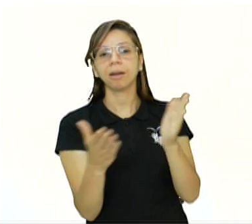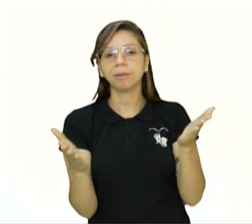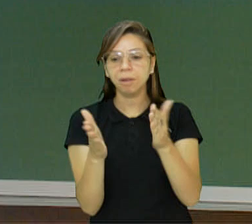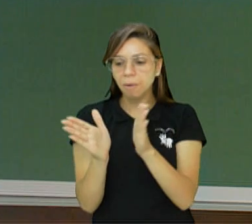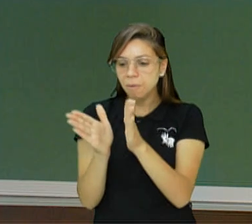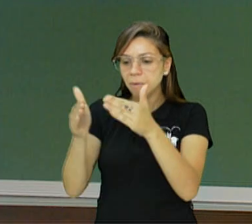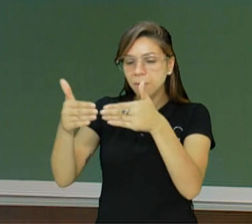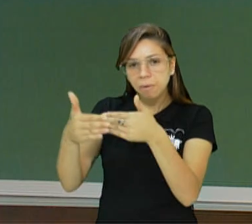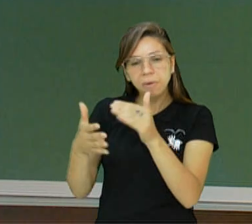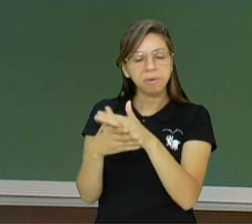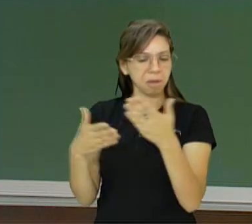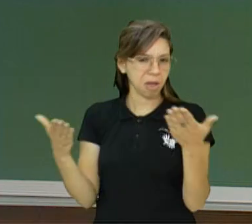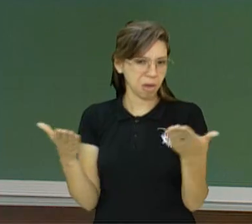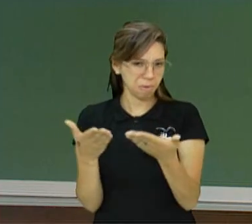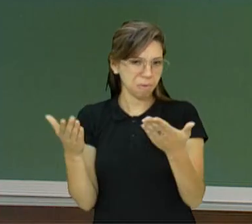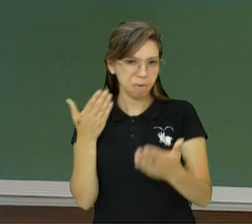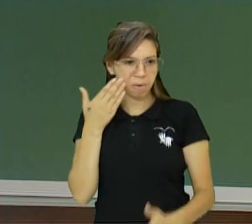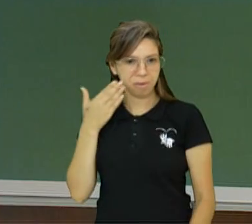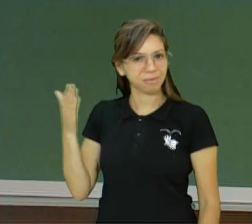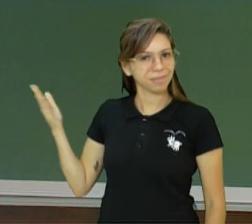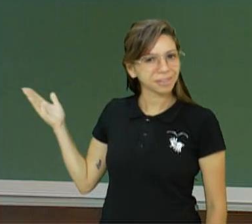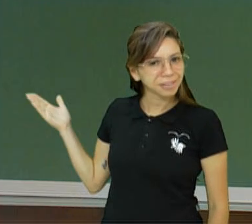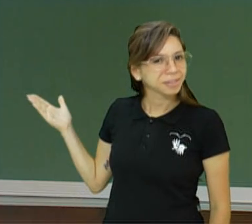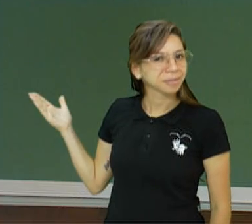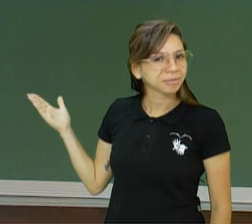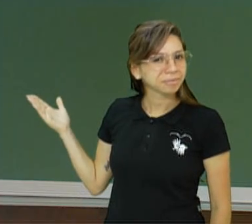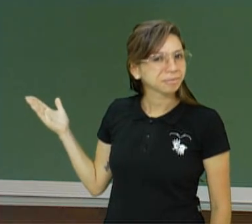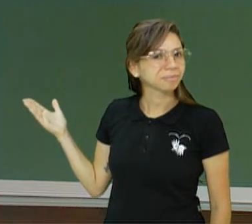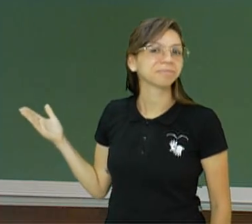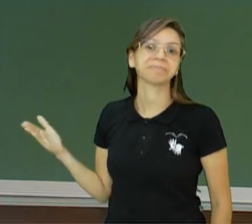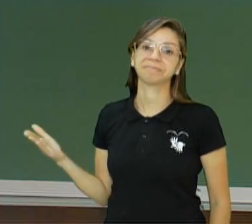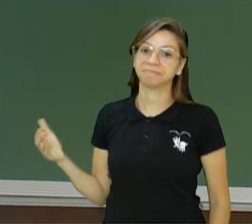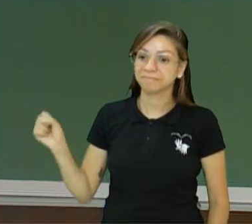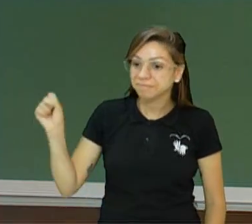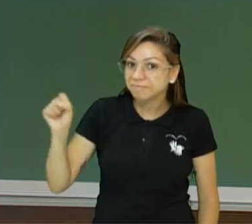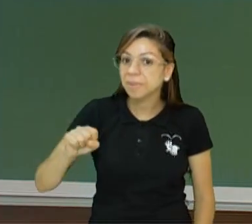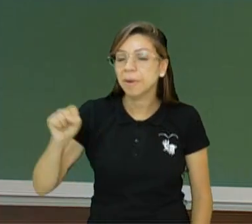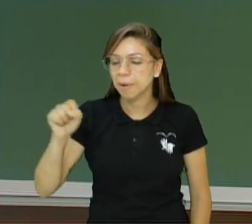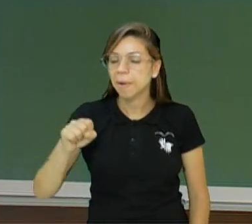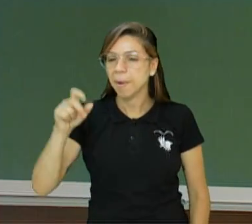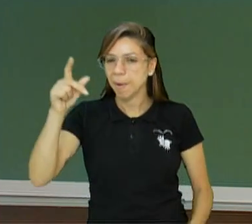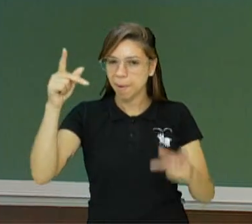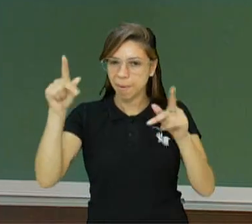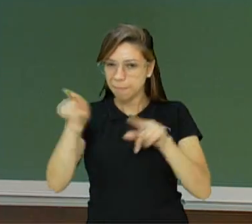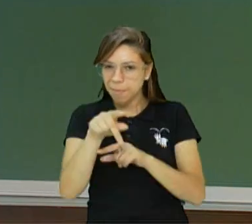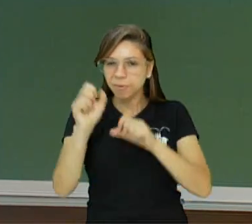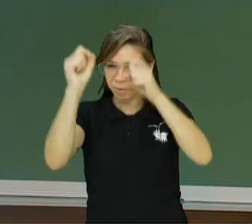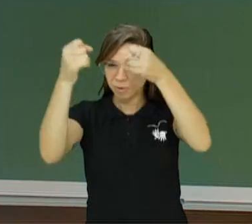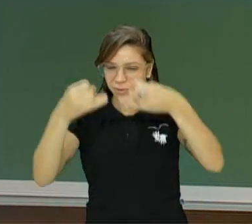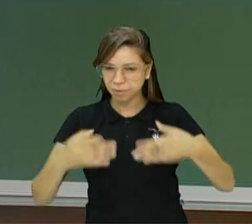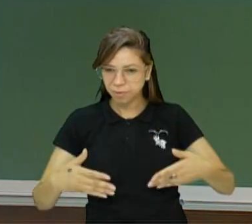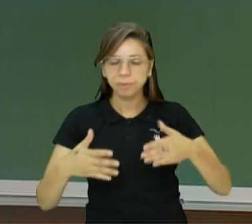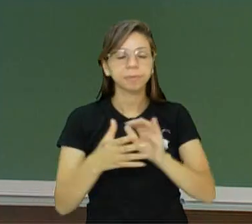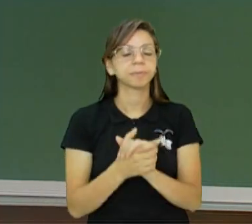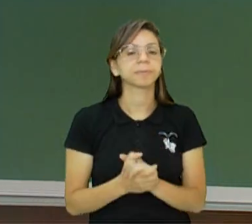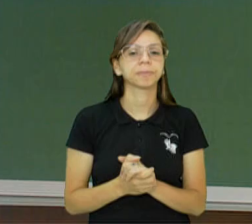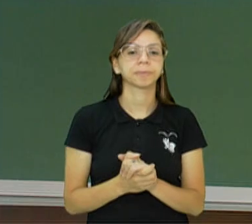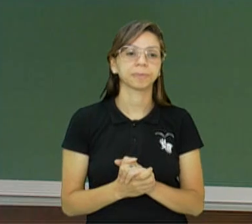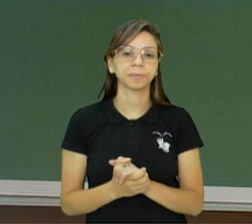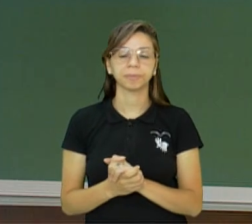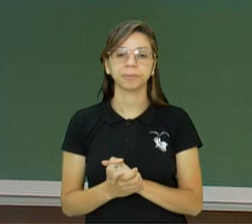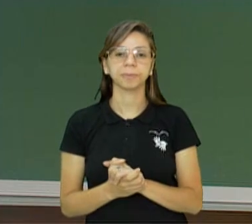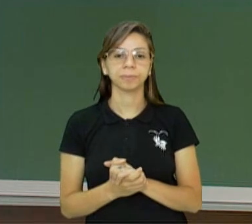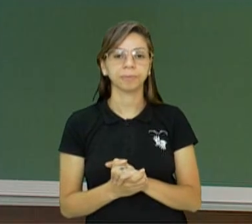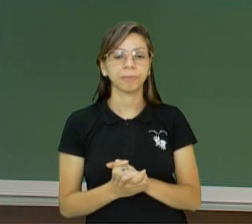vem um prisma de base pentagonal? Isso mesmo, a prof já vai explicar para vocês o que é. Para nós montarmos